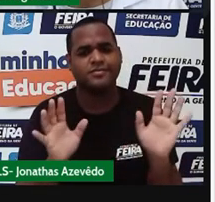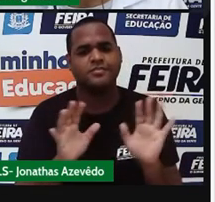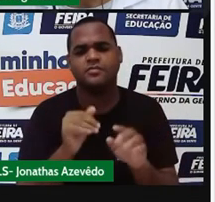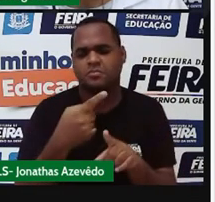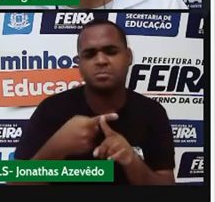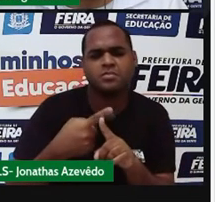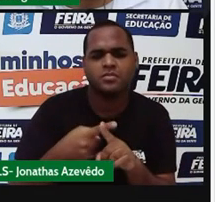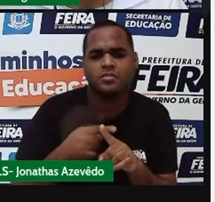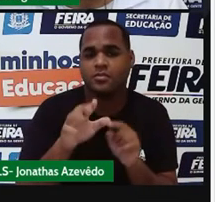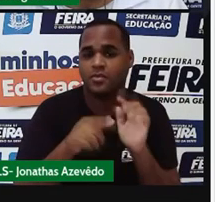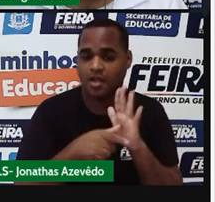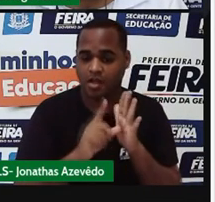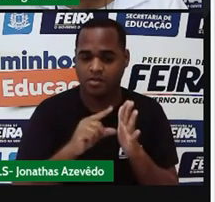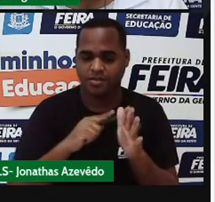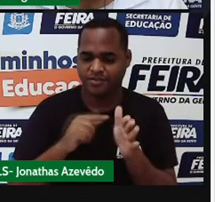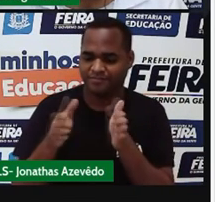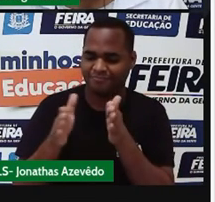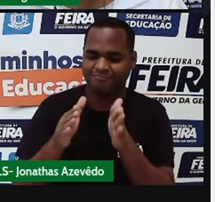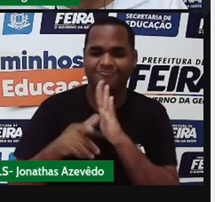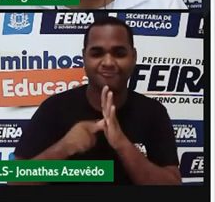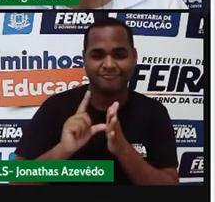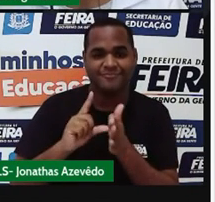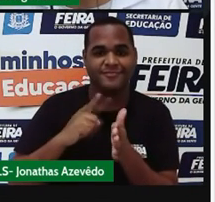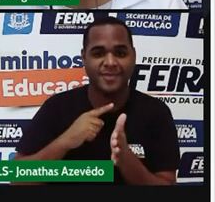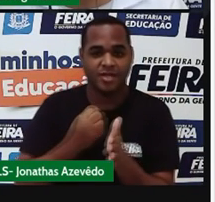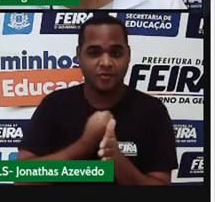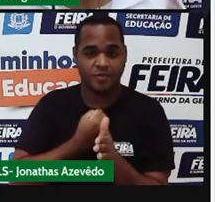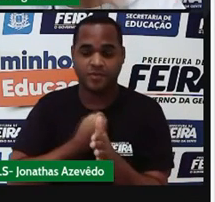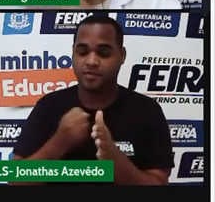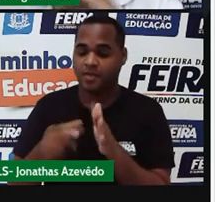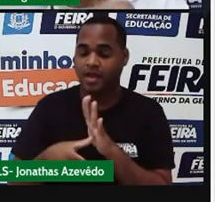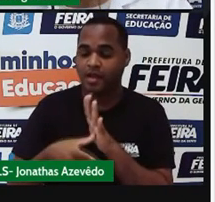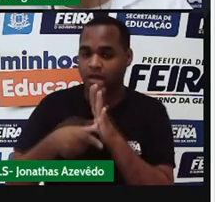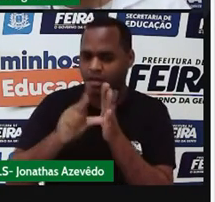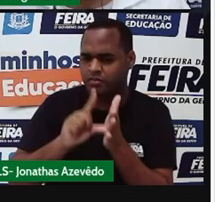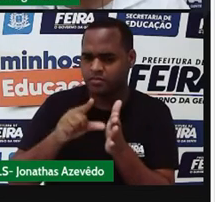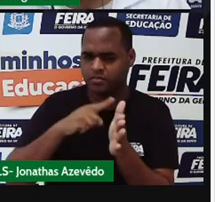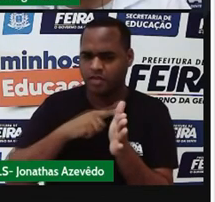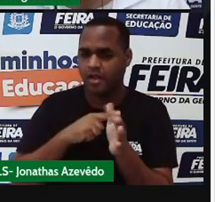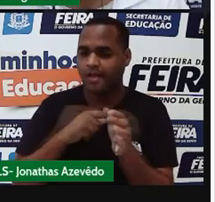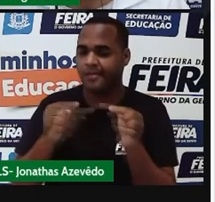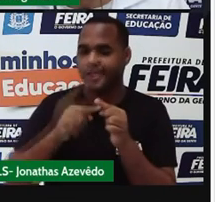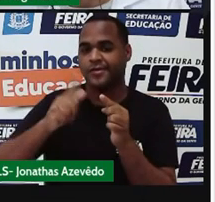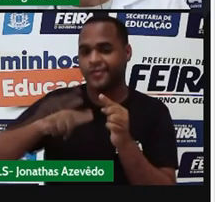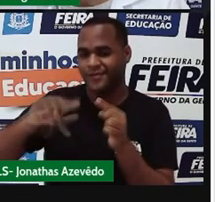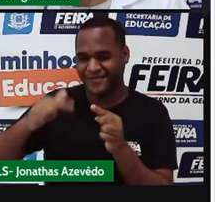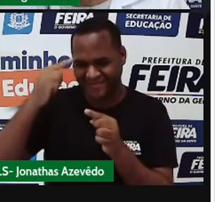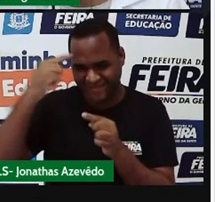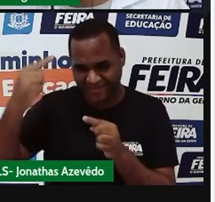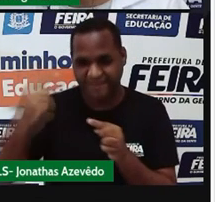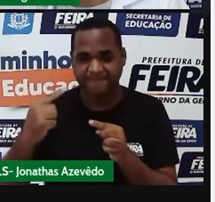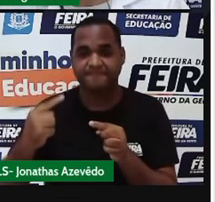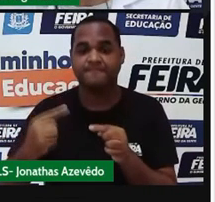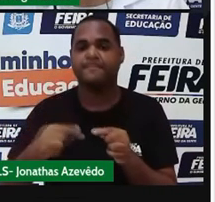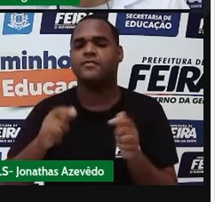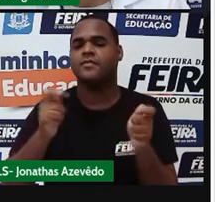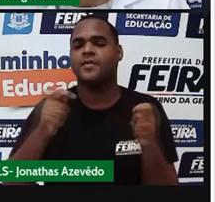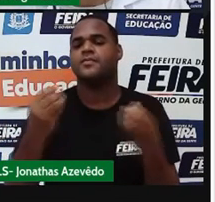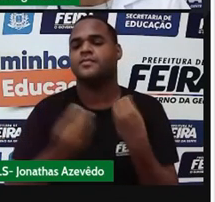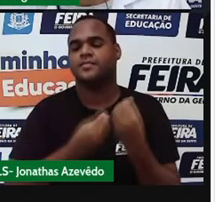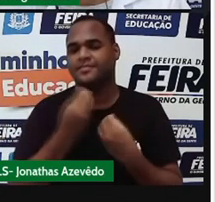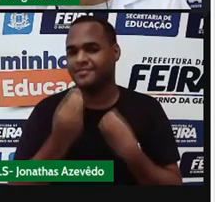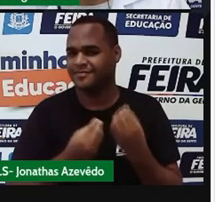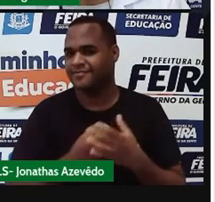porque tenho antiperiodo tem aquele algarismos antes da parte que vai se repetir Então como é que a gente faz